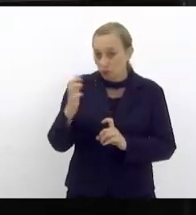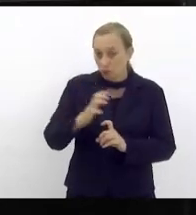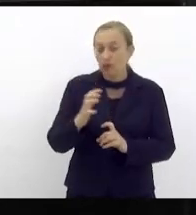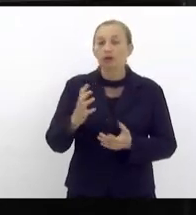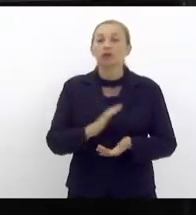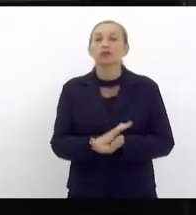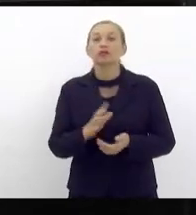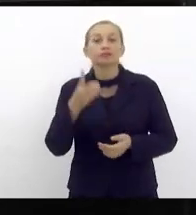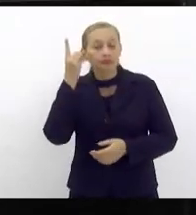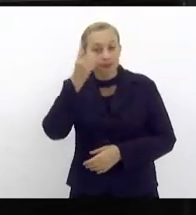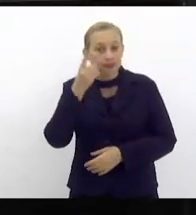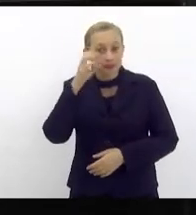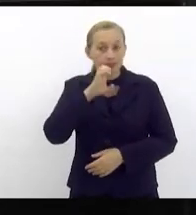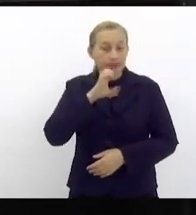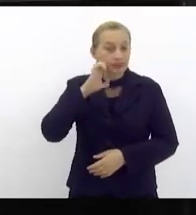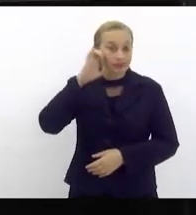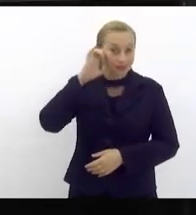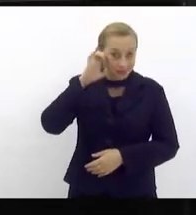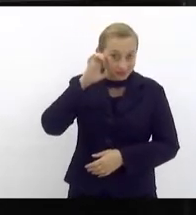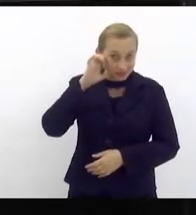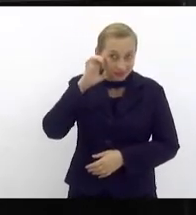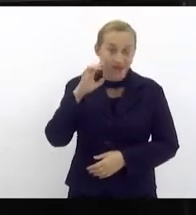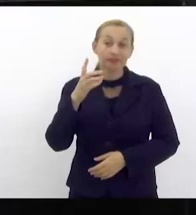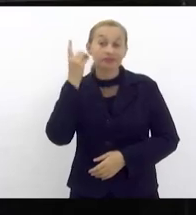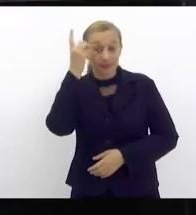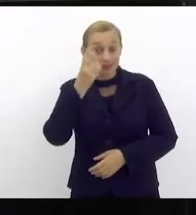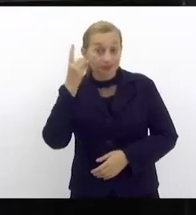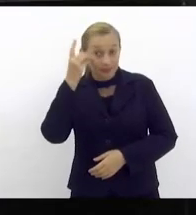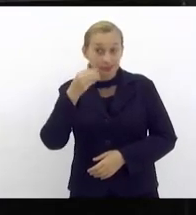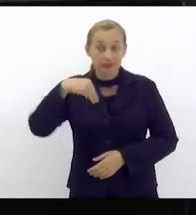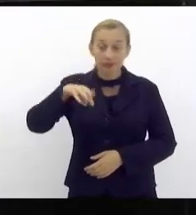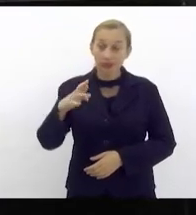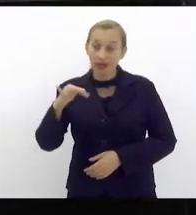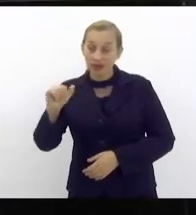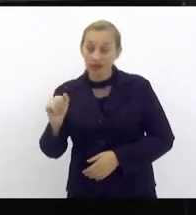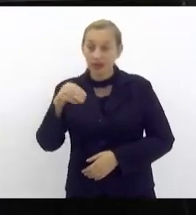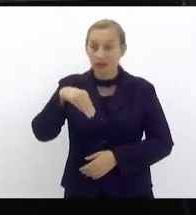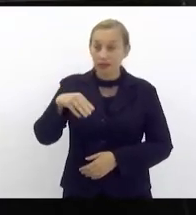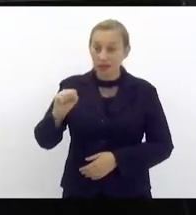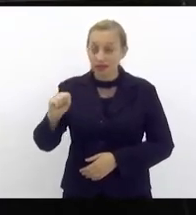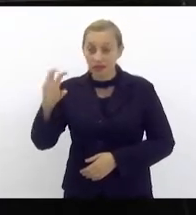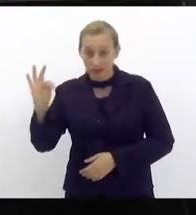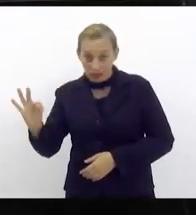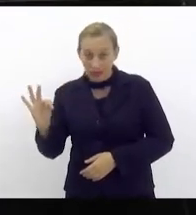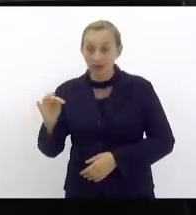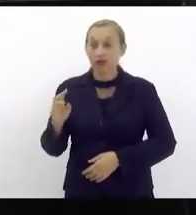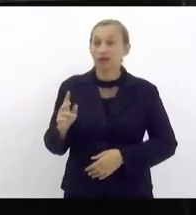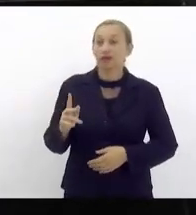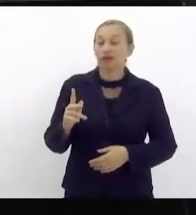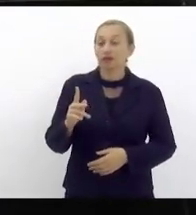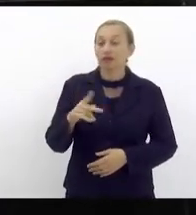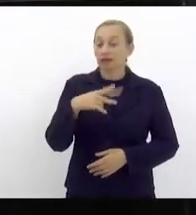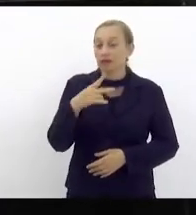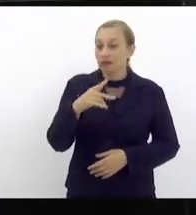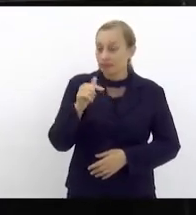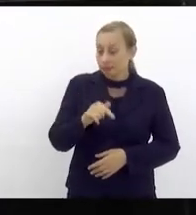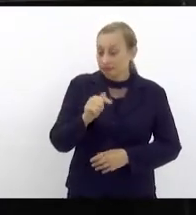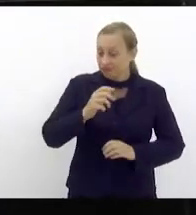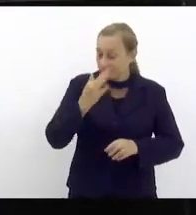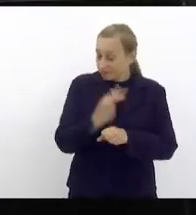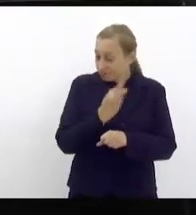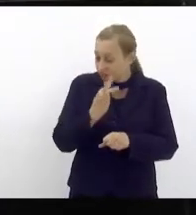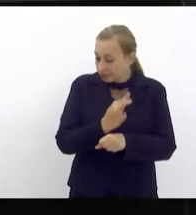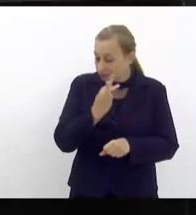deputada Élica takimoto e deputada Marina do MST que se colocaram aqui nas trincheiras da Resistência